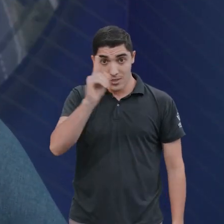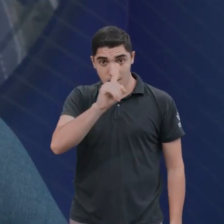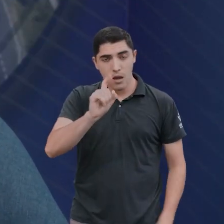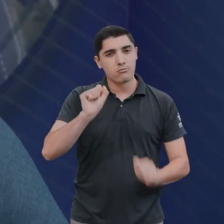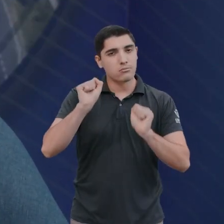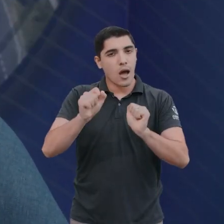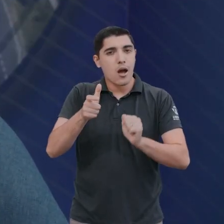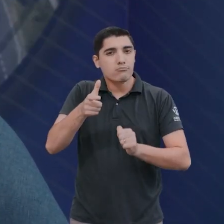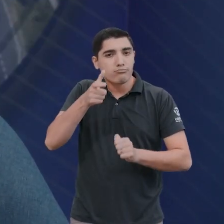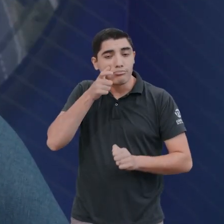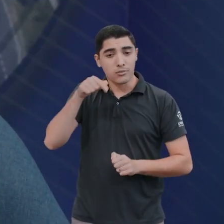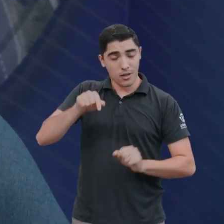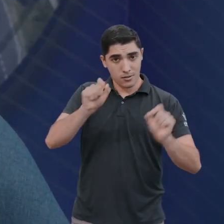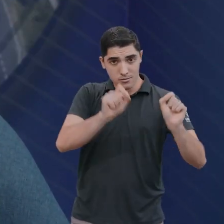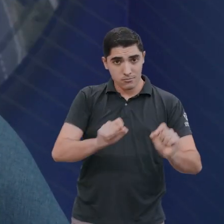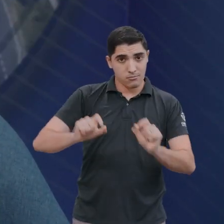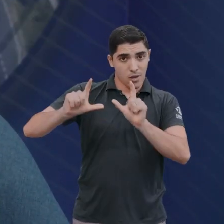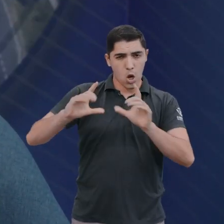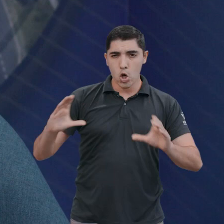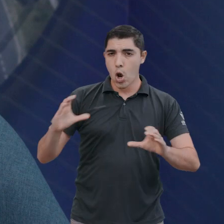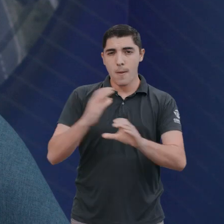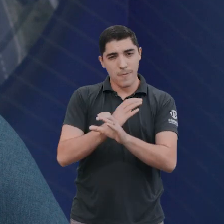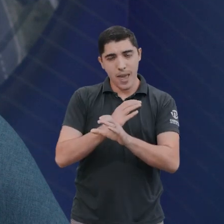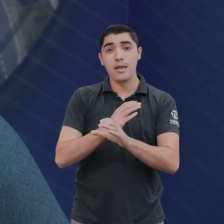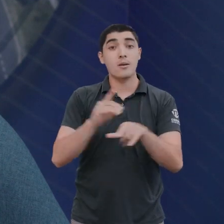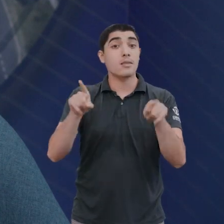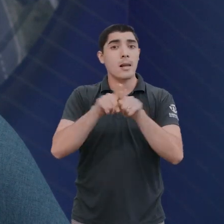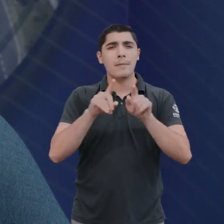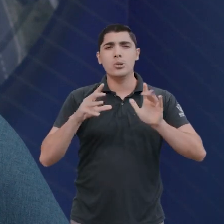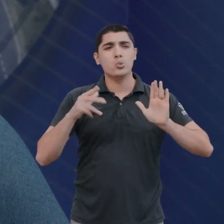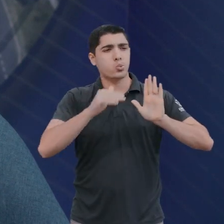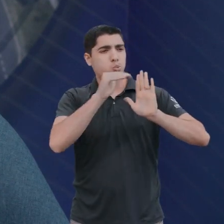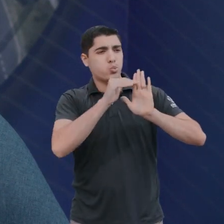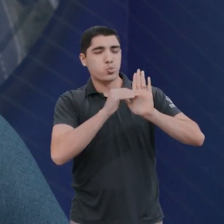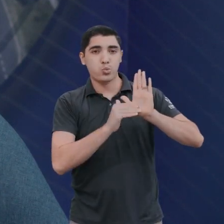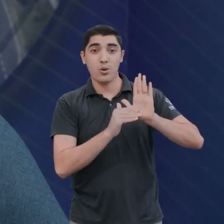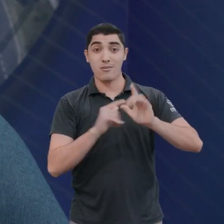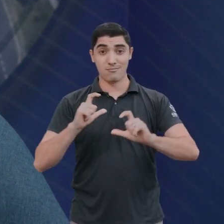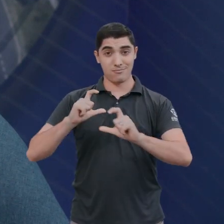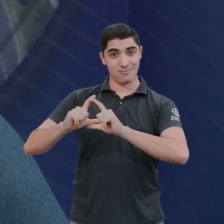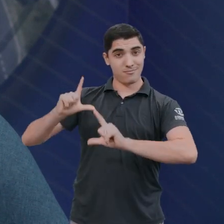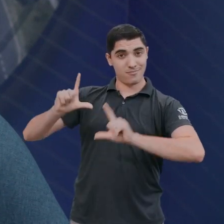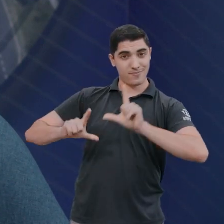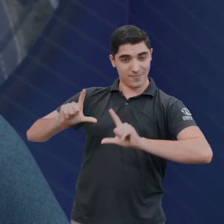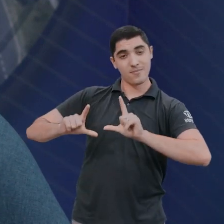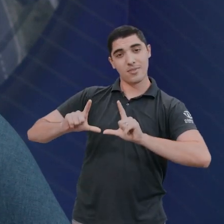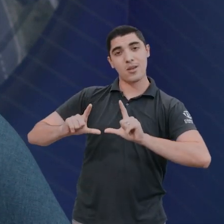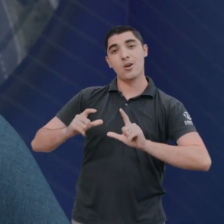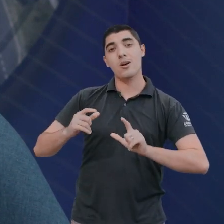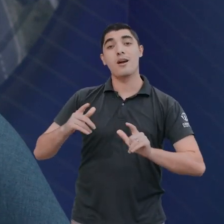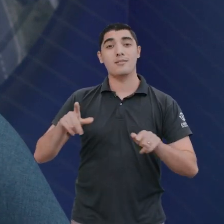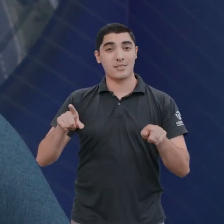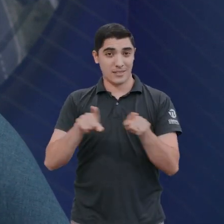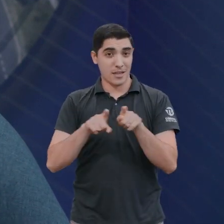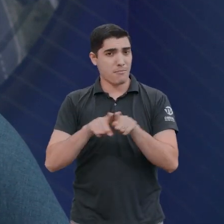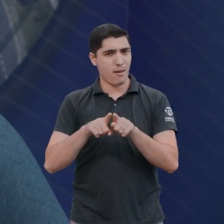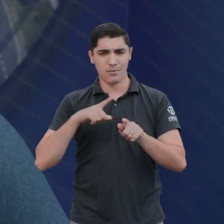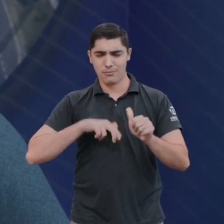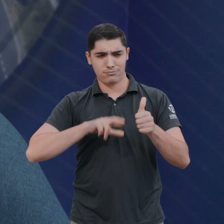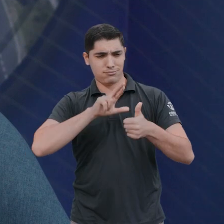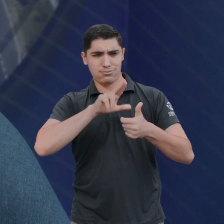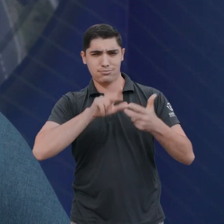se esqueça que vocês podem acompanhar este programa na íntegra e toda a programação da TV Câmara de São José dos Campos, que, por sinal, é